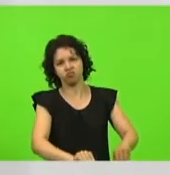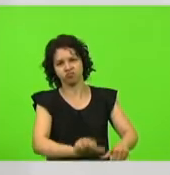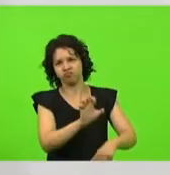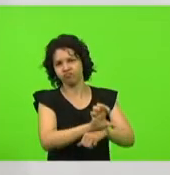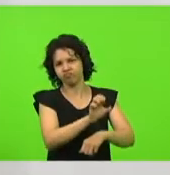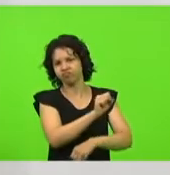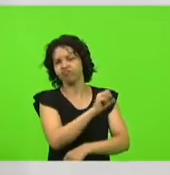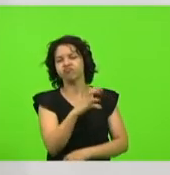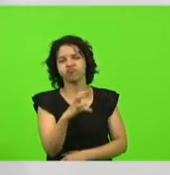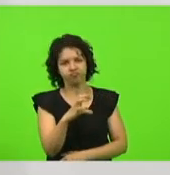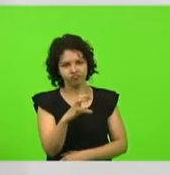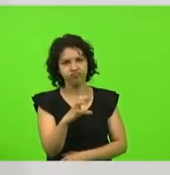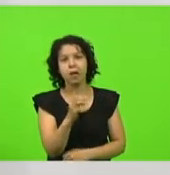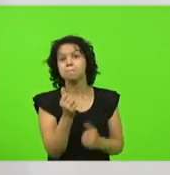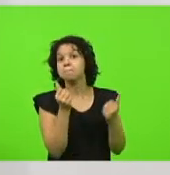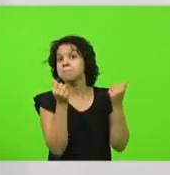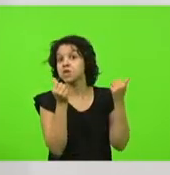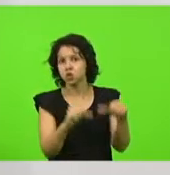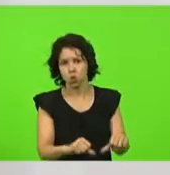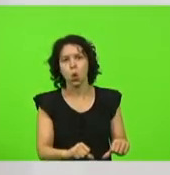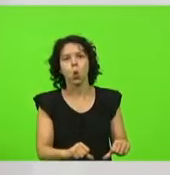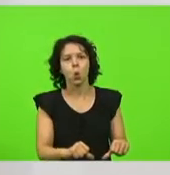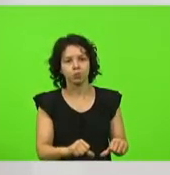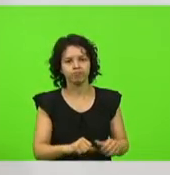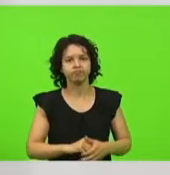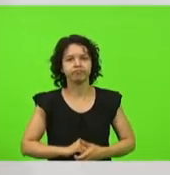pior rodovia do estado de Santa Catarina.